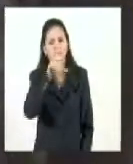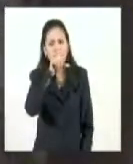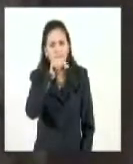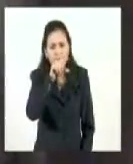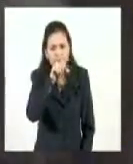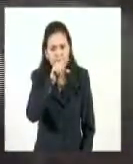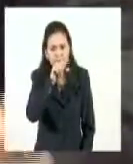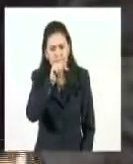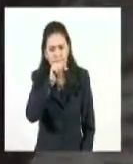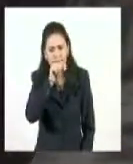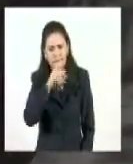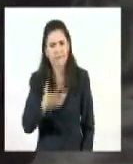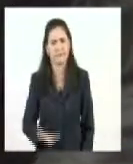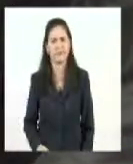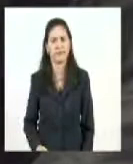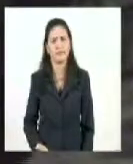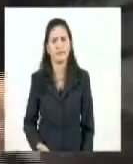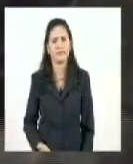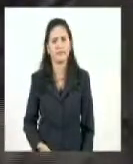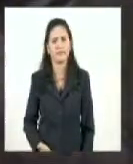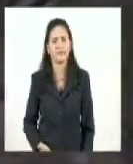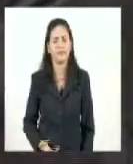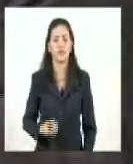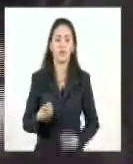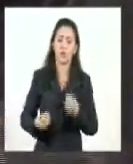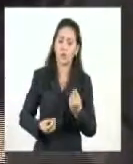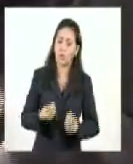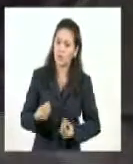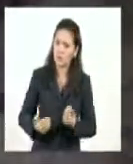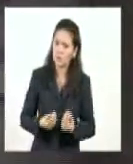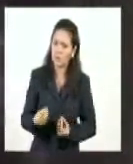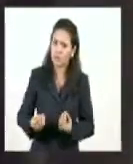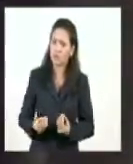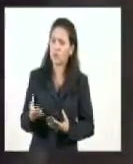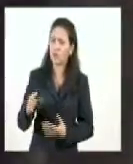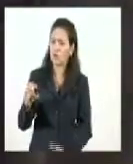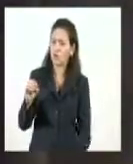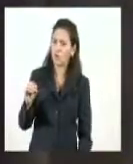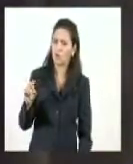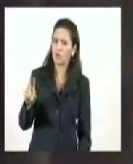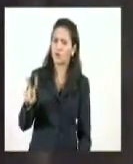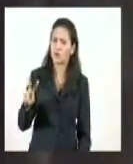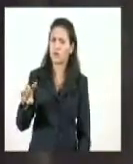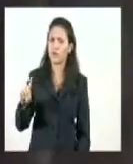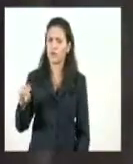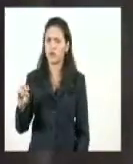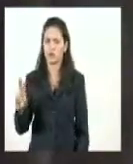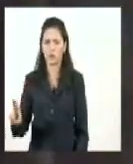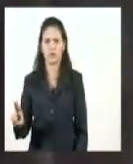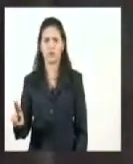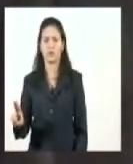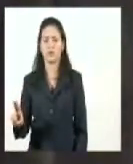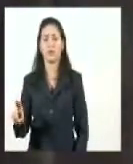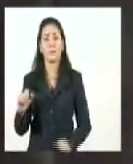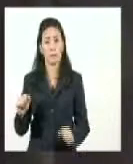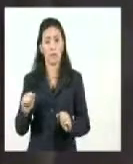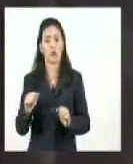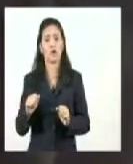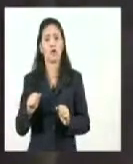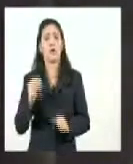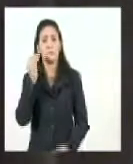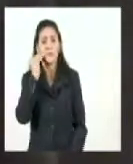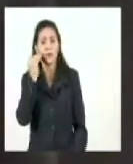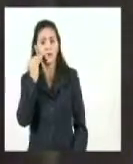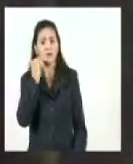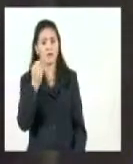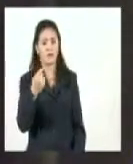eu tenho certeza disso. Como é que o ouvidor, e aí vocês podem entrar na minha conta do Twitter e ver lá o